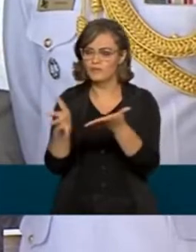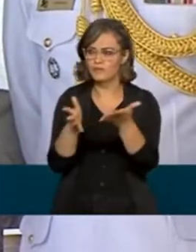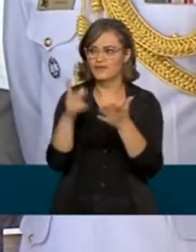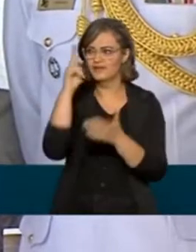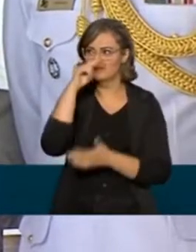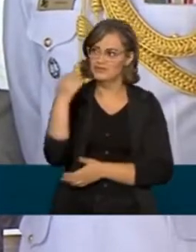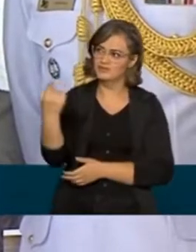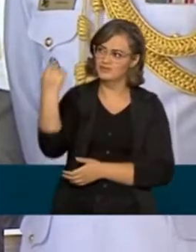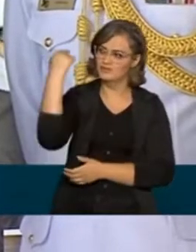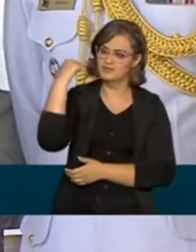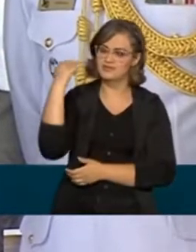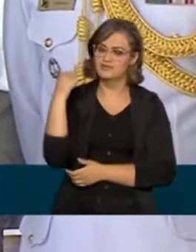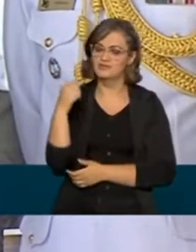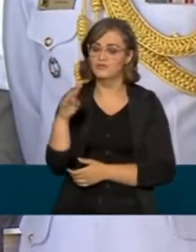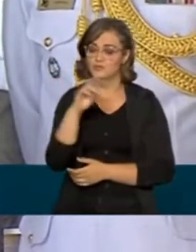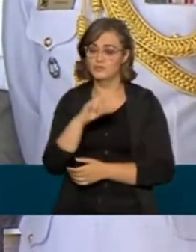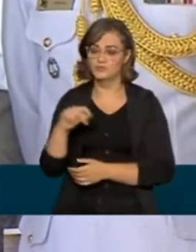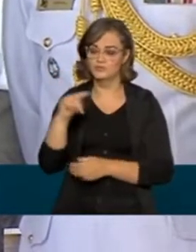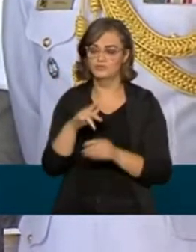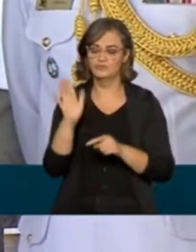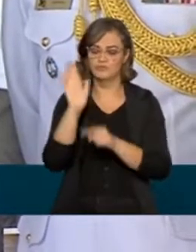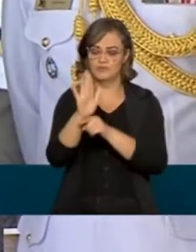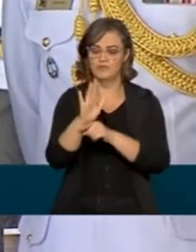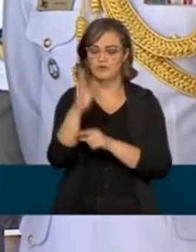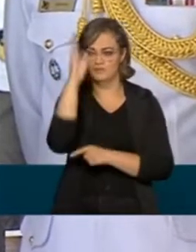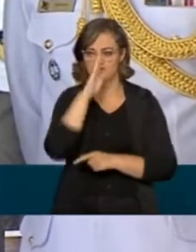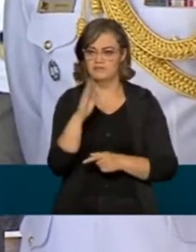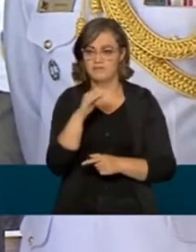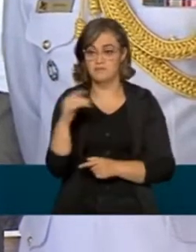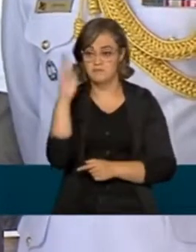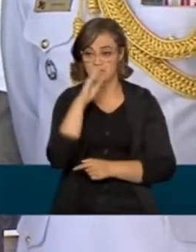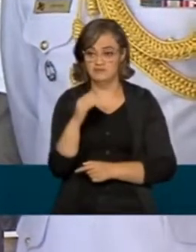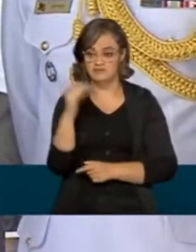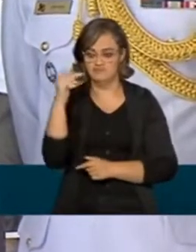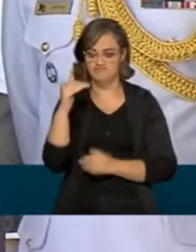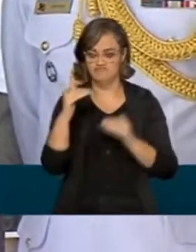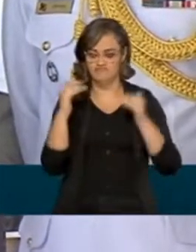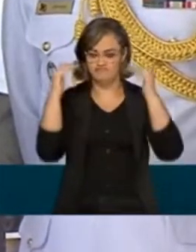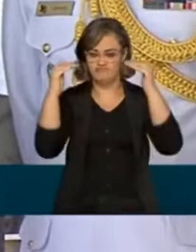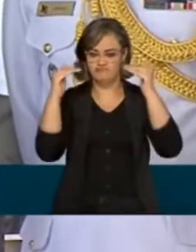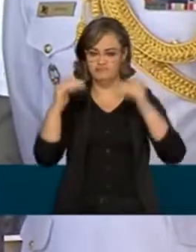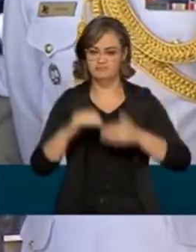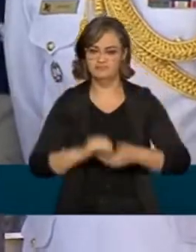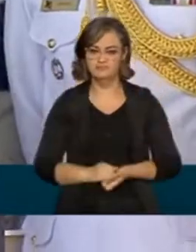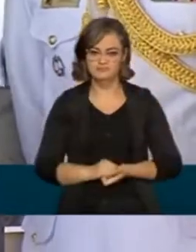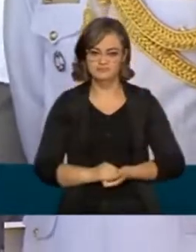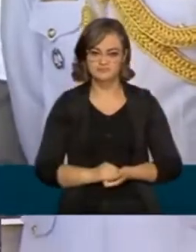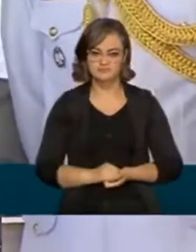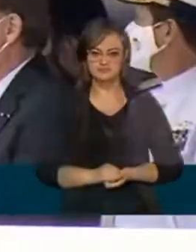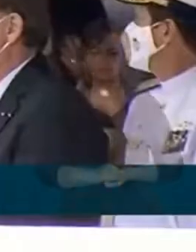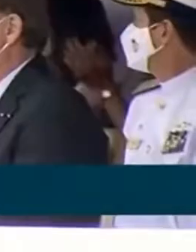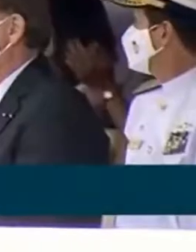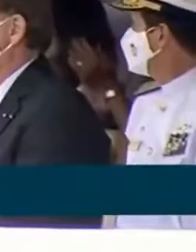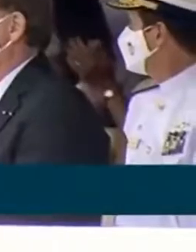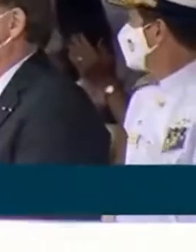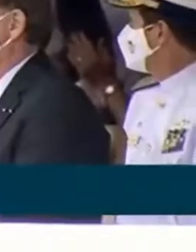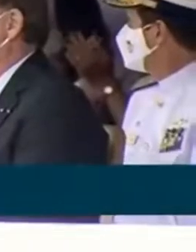passado. Tudo pela pátria, Brasil acima de tudo. Bravo Zulu!